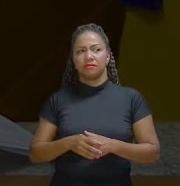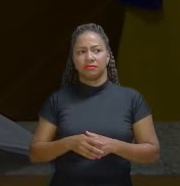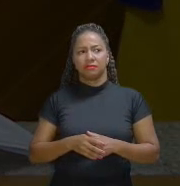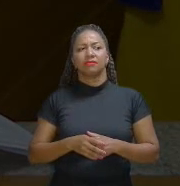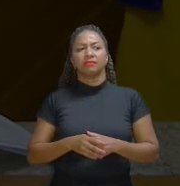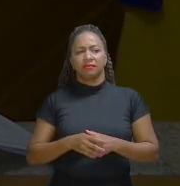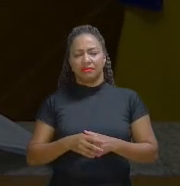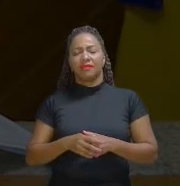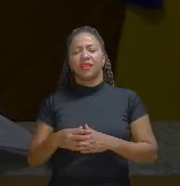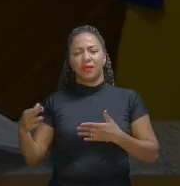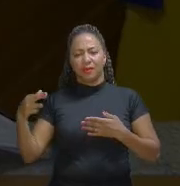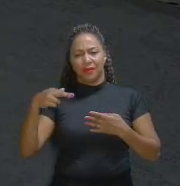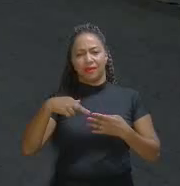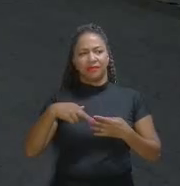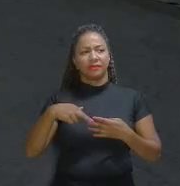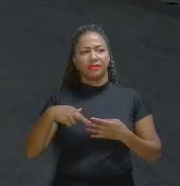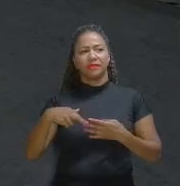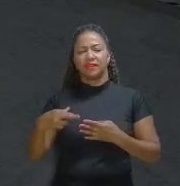está com a palavra.